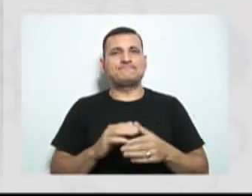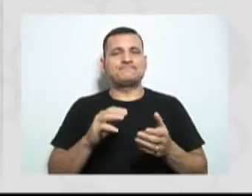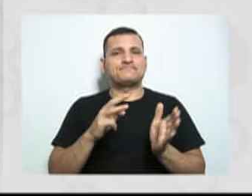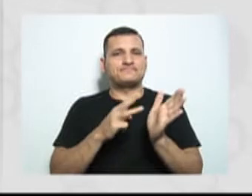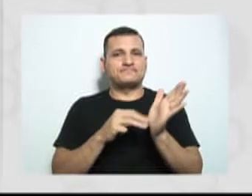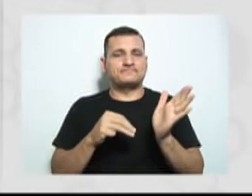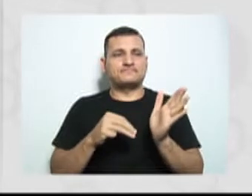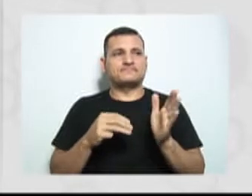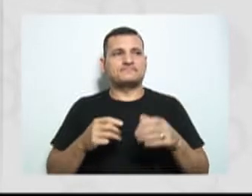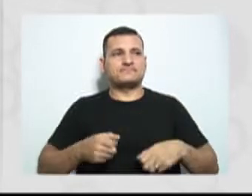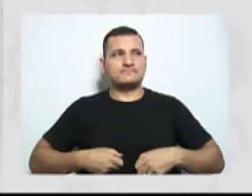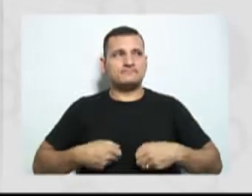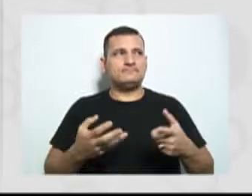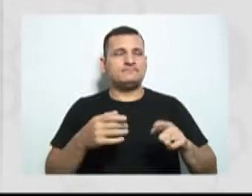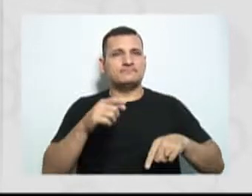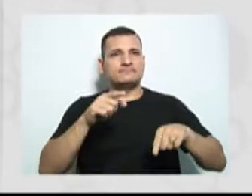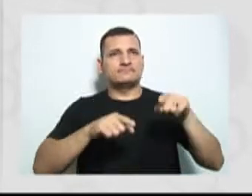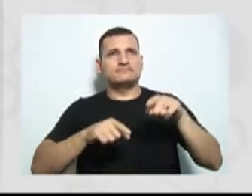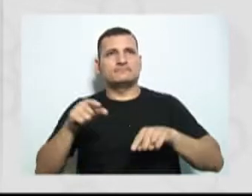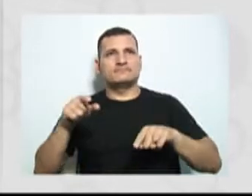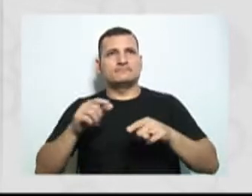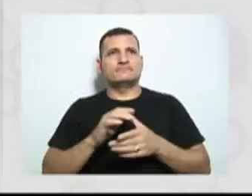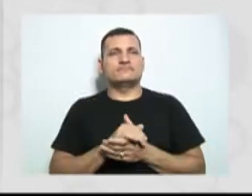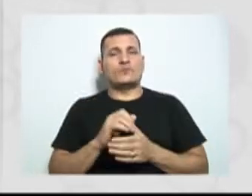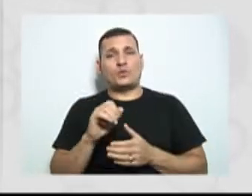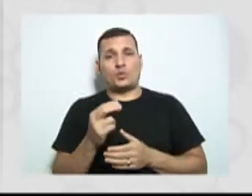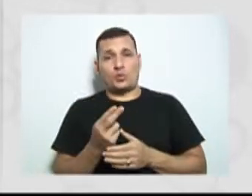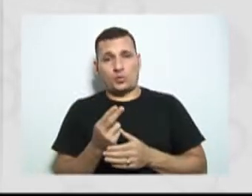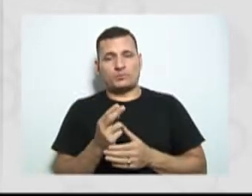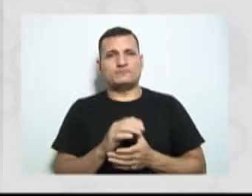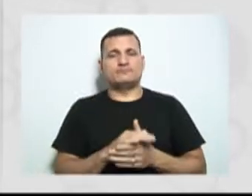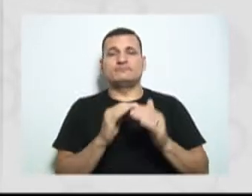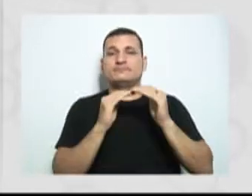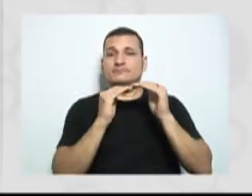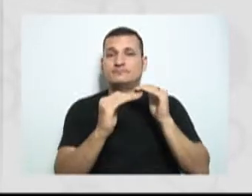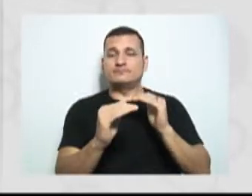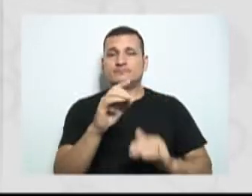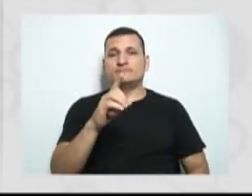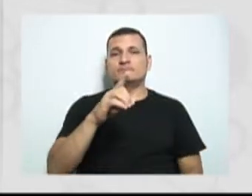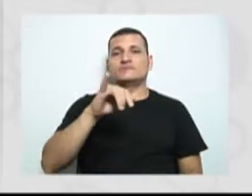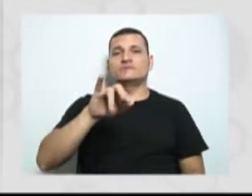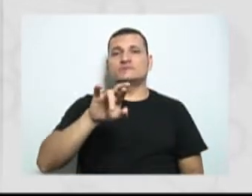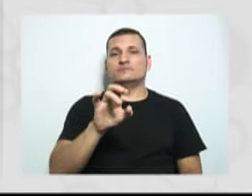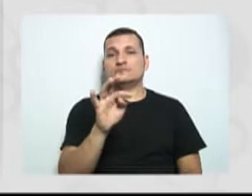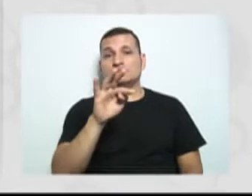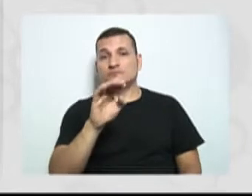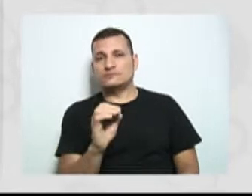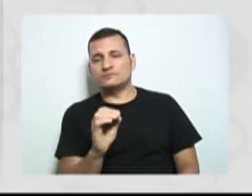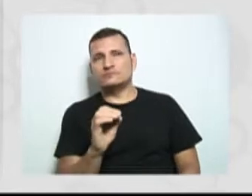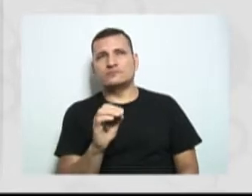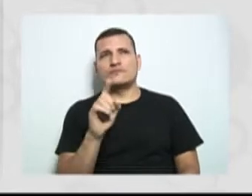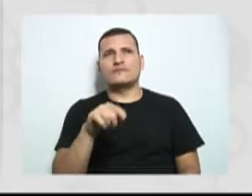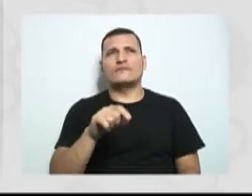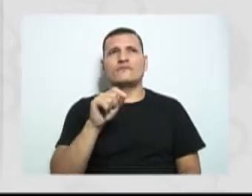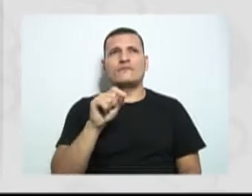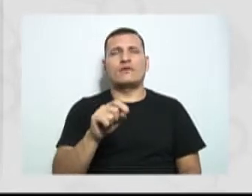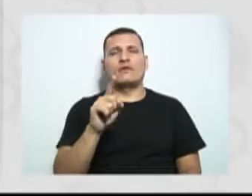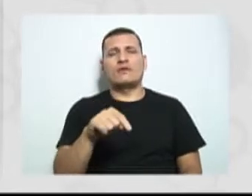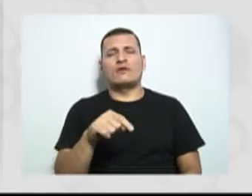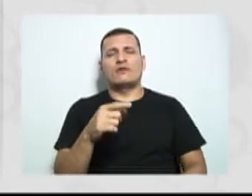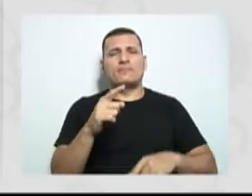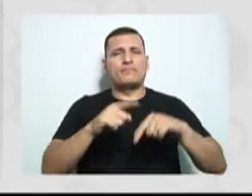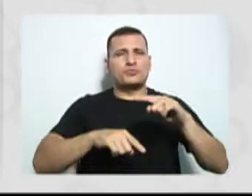variável ou direto considera para a customização dos produtos e serviços da